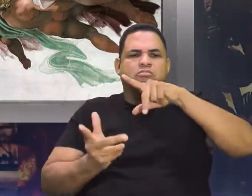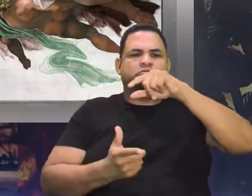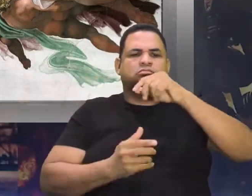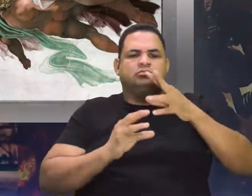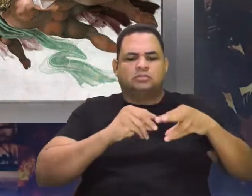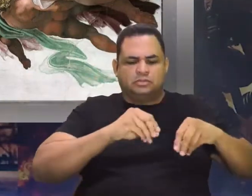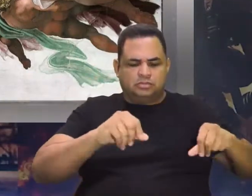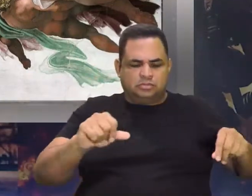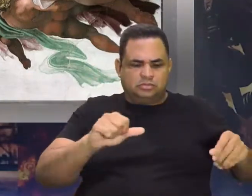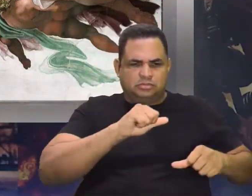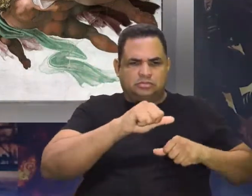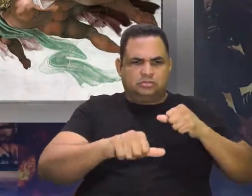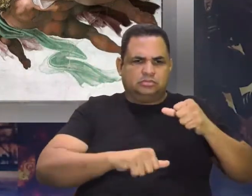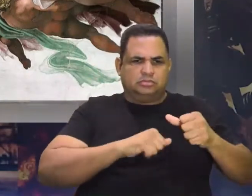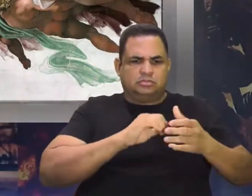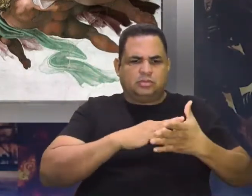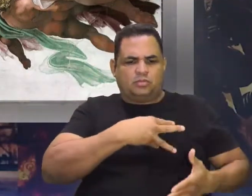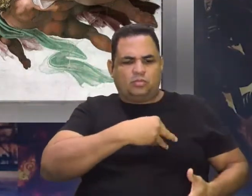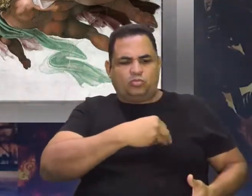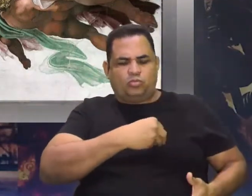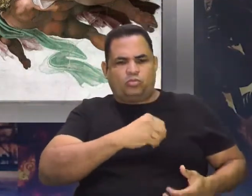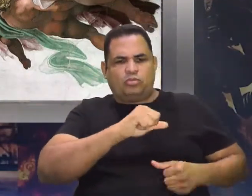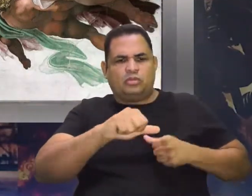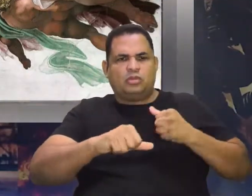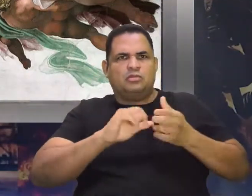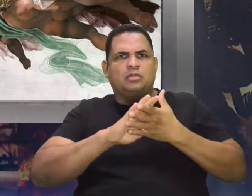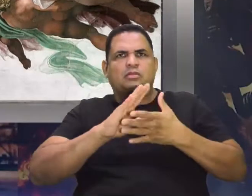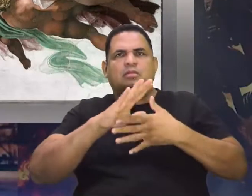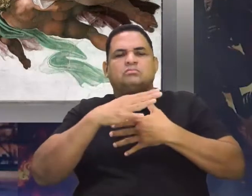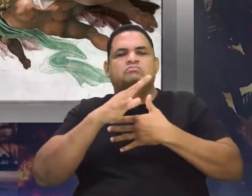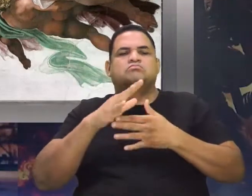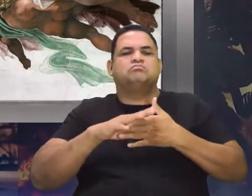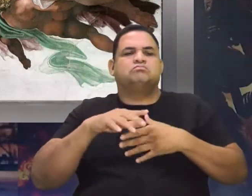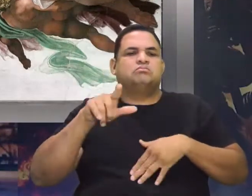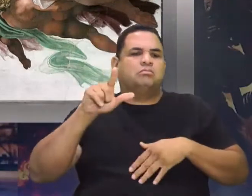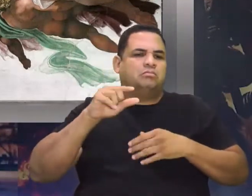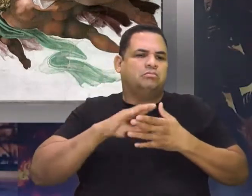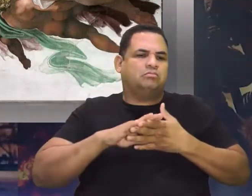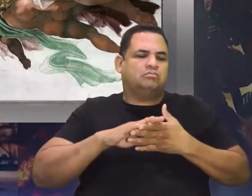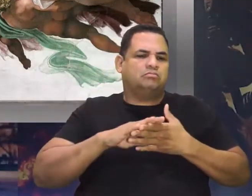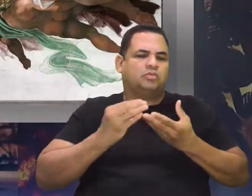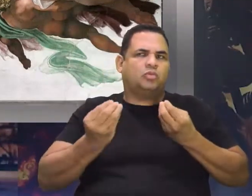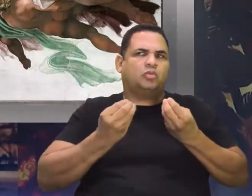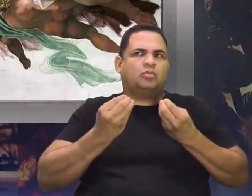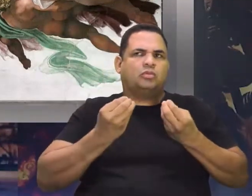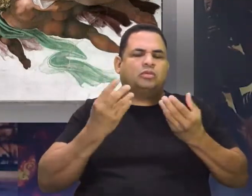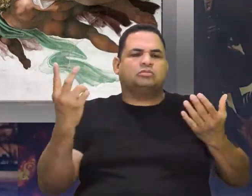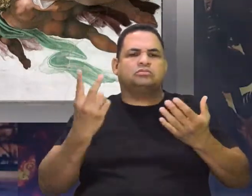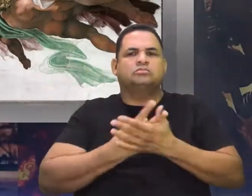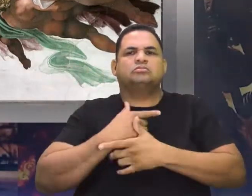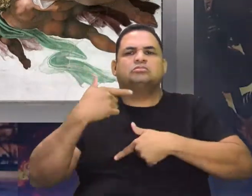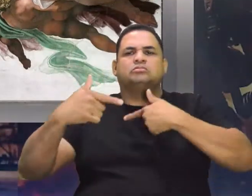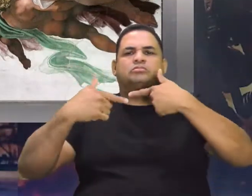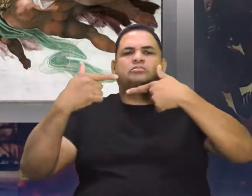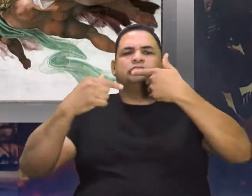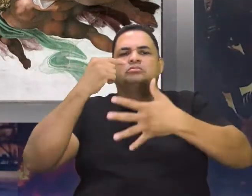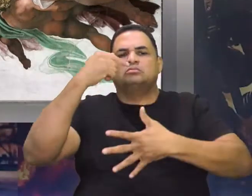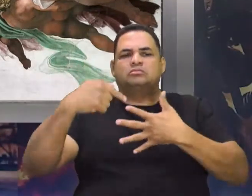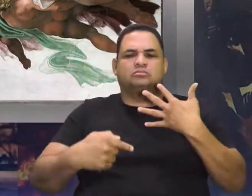fomos evoluindo, viramos mamíferos, viramos aves, viramos... Será como é que se dá essa evolução das